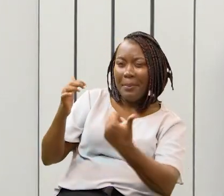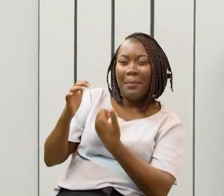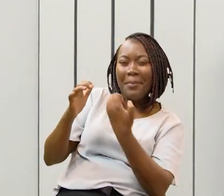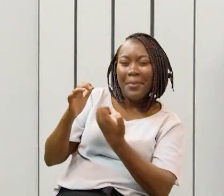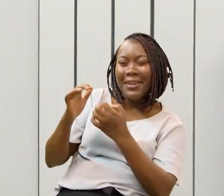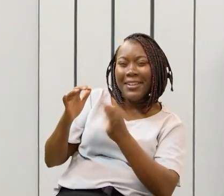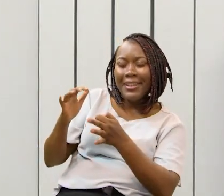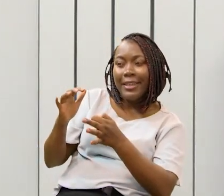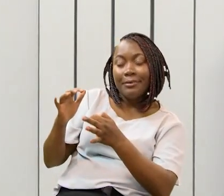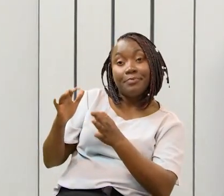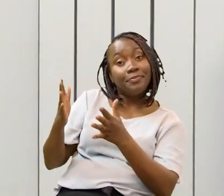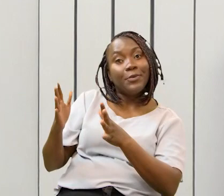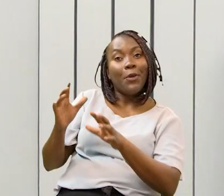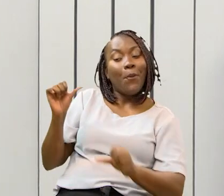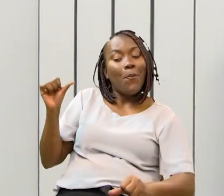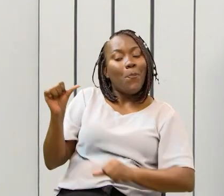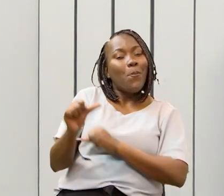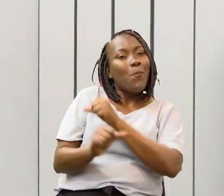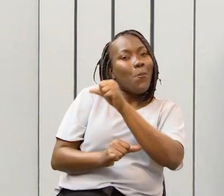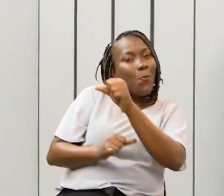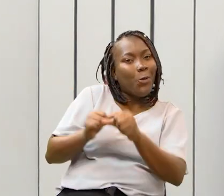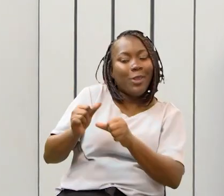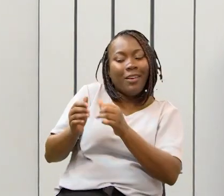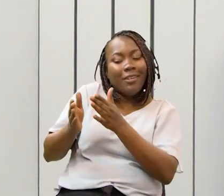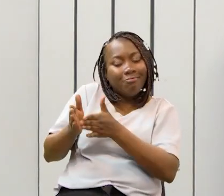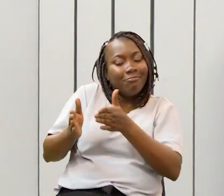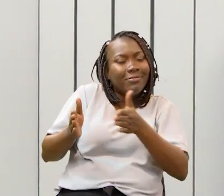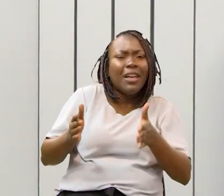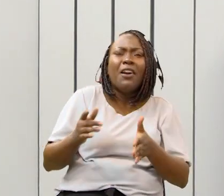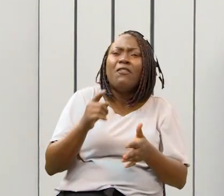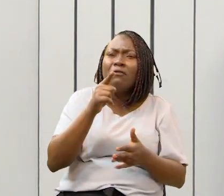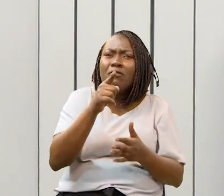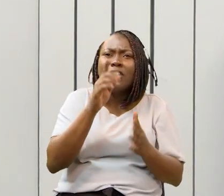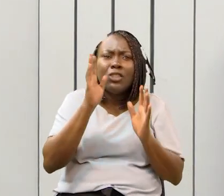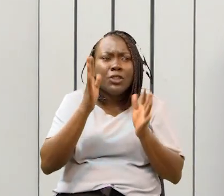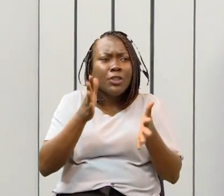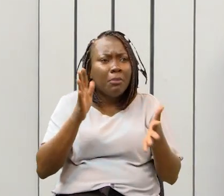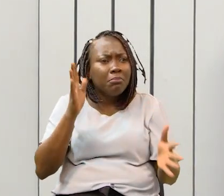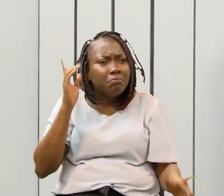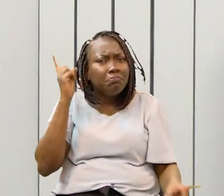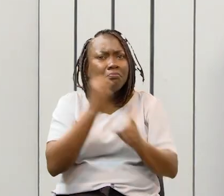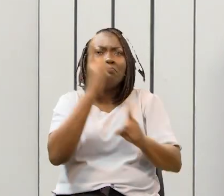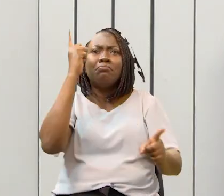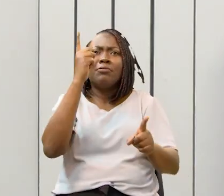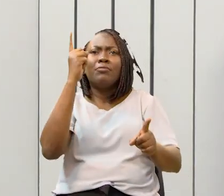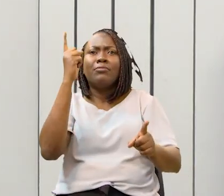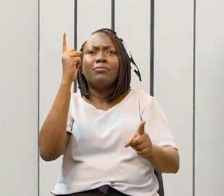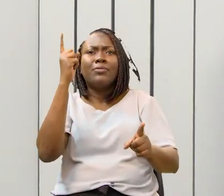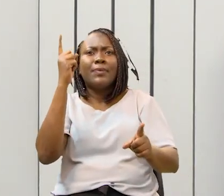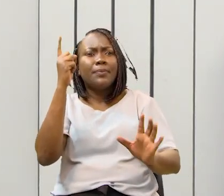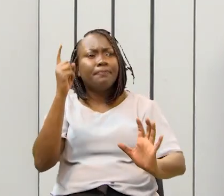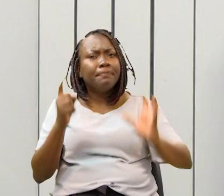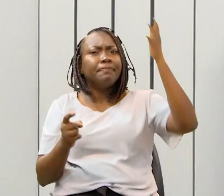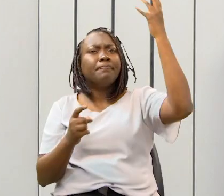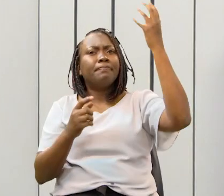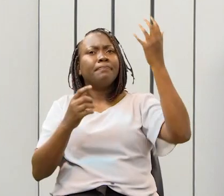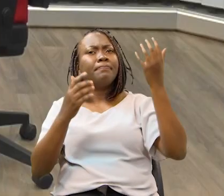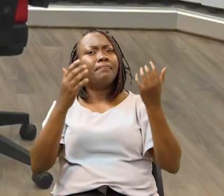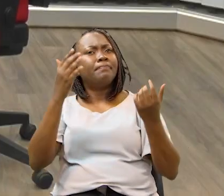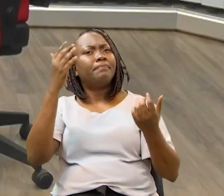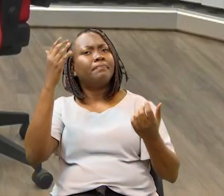né? Vamos sair um pouquinho do nosso roteiro. Conta para mim, você tem se deparado com alguma situação assim de